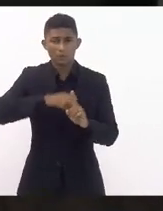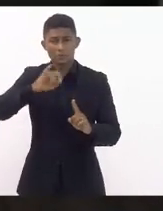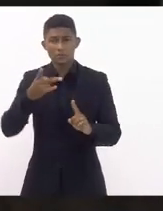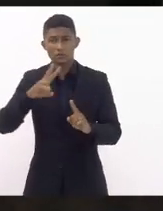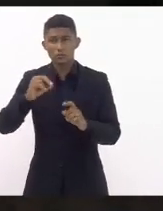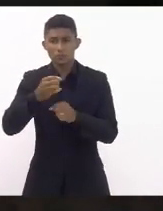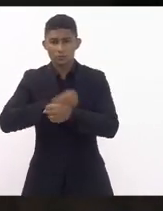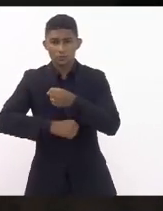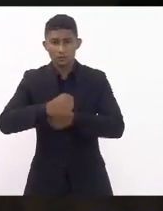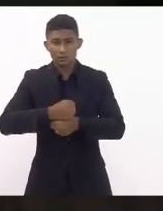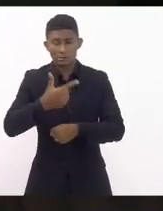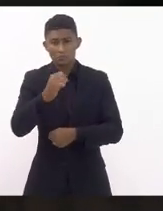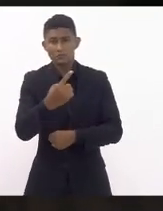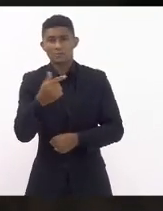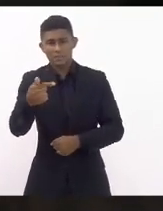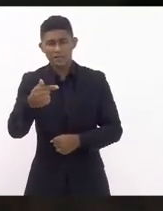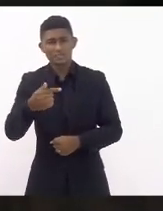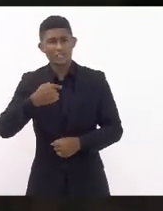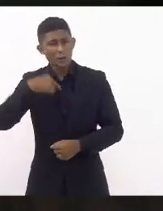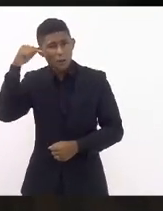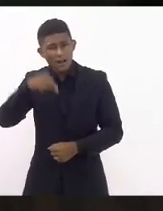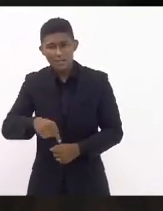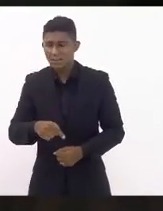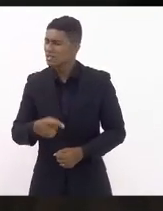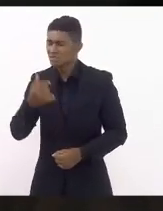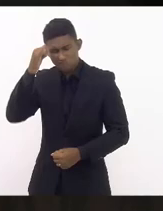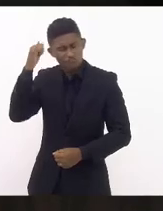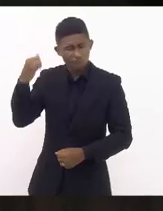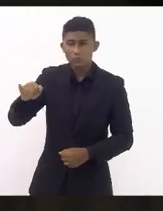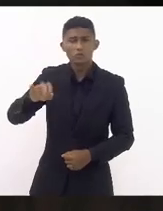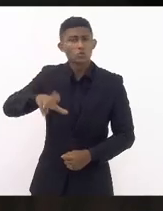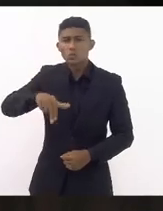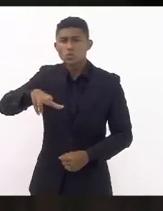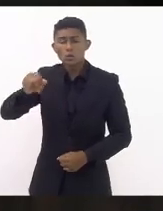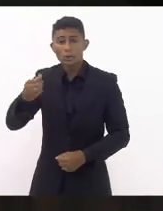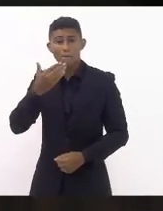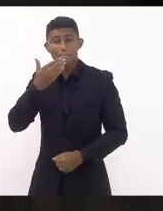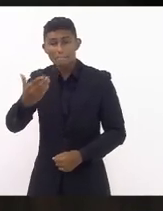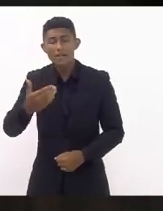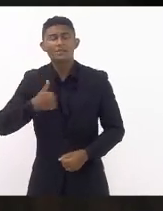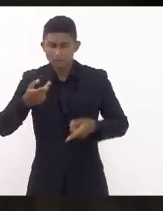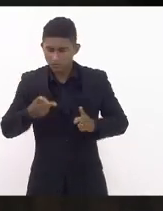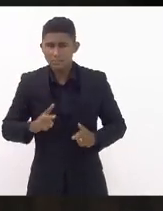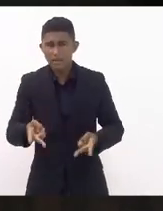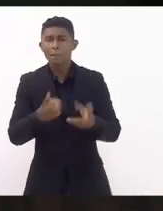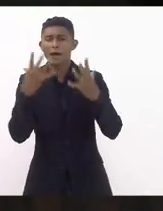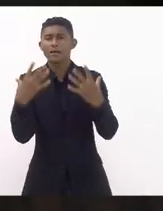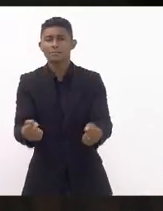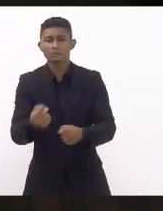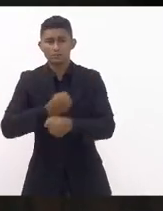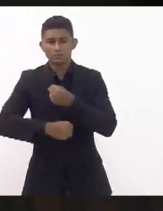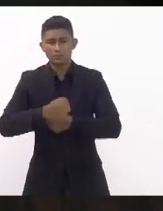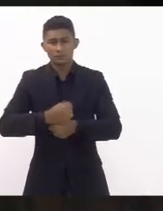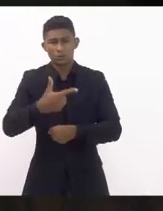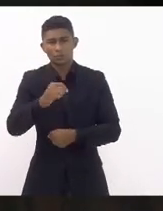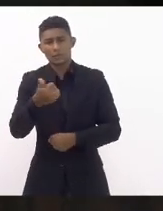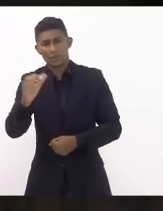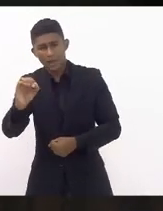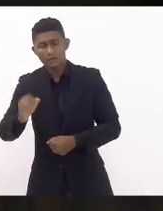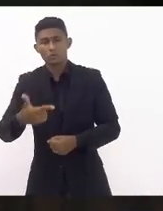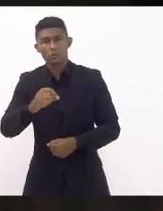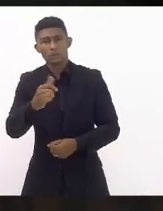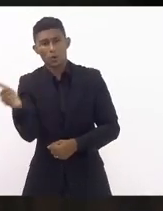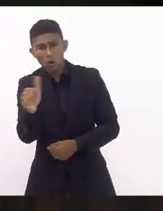17. E eu nunca me neguei a trazer nada para a pauta. Quando me pedem, eu trago a pauta. Já trouxe pauta aqui em 2010, 2011,